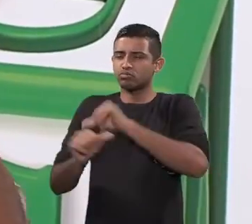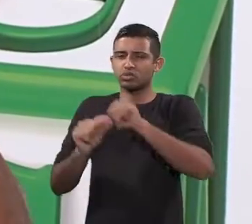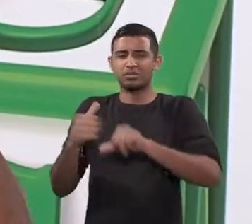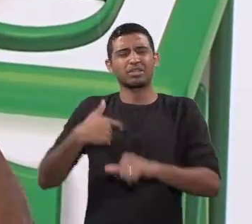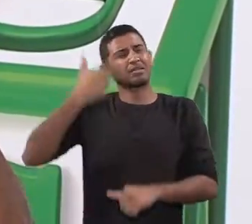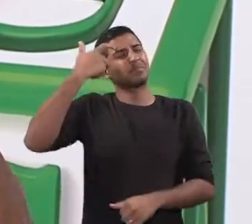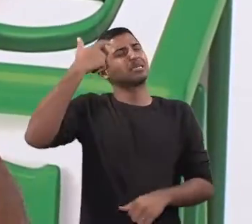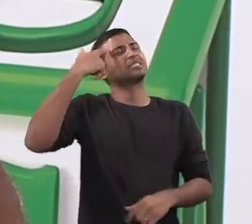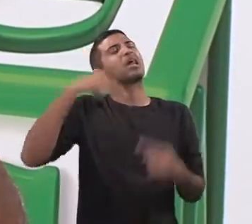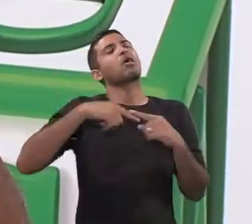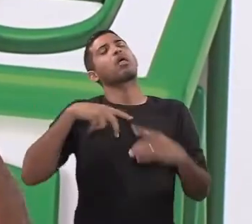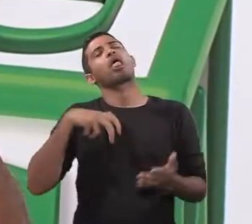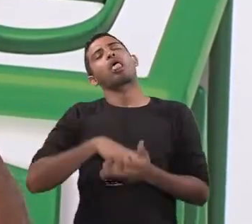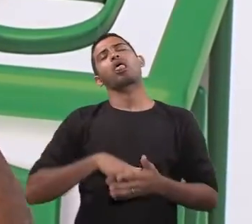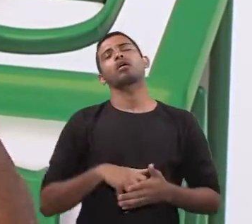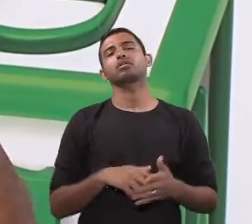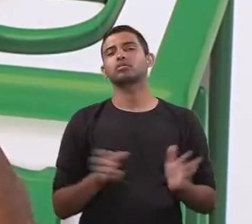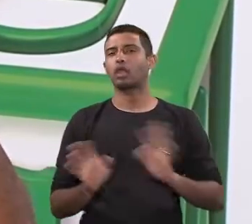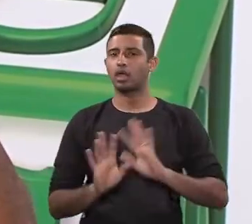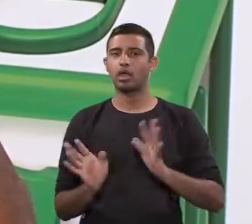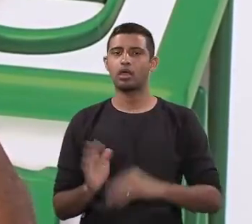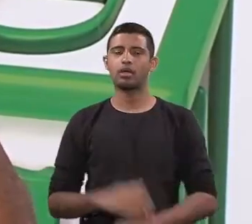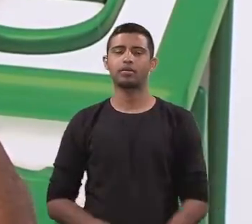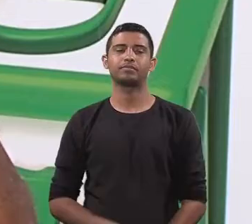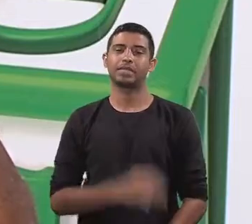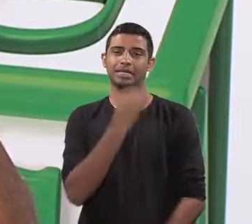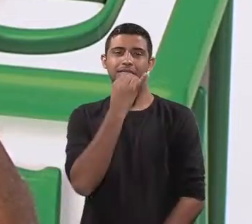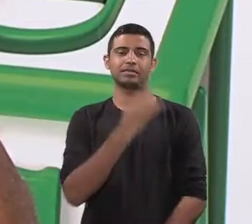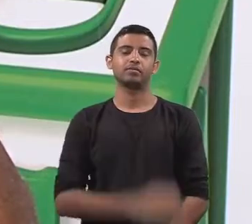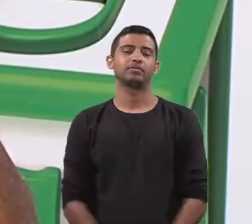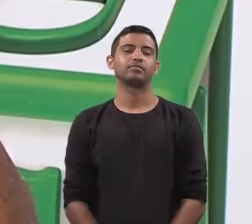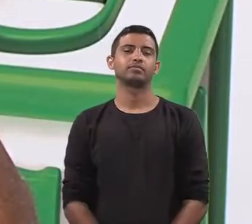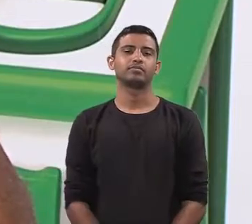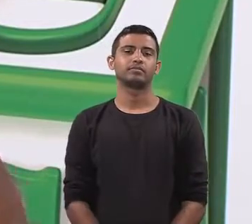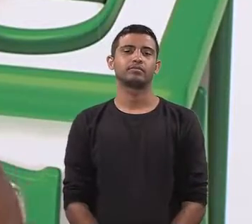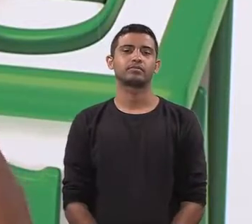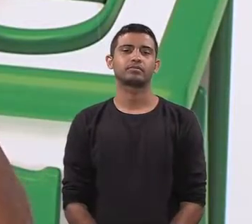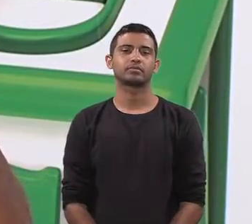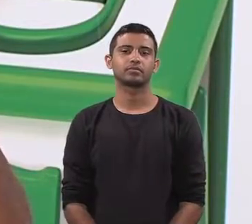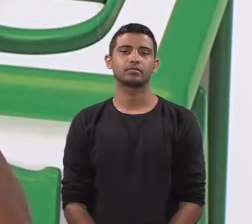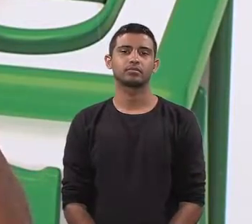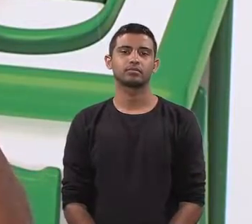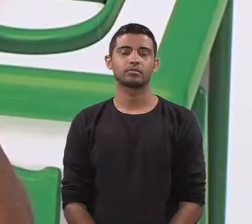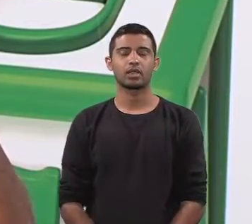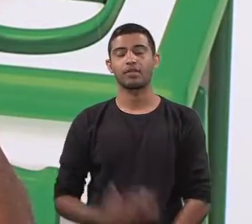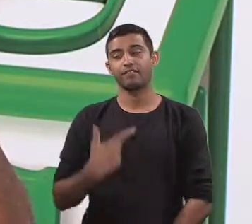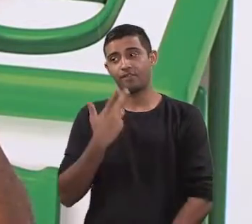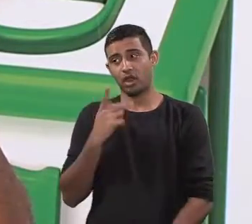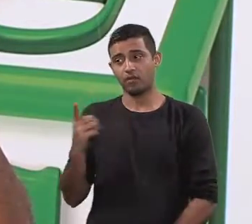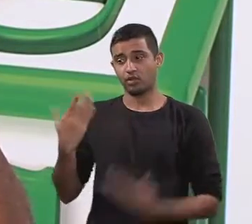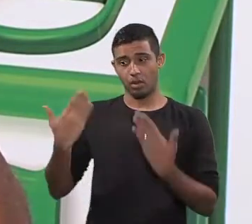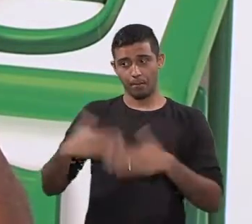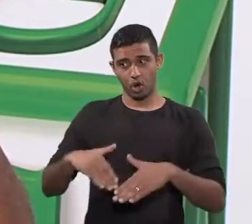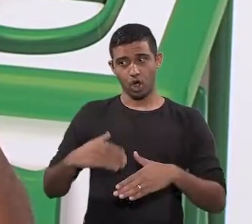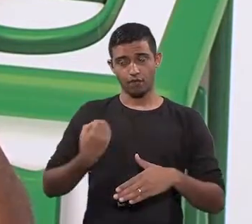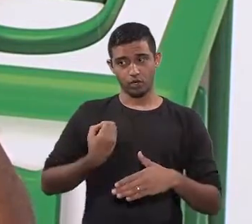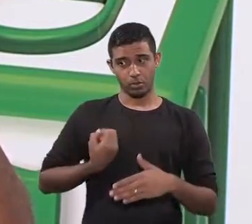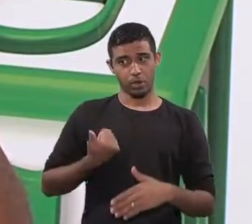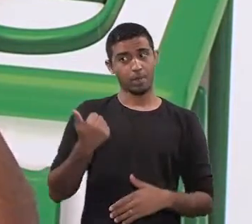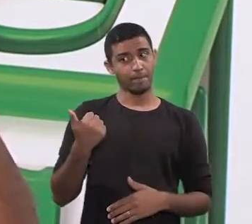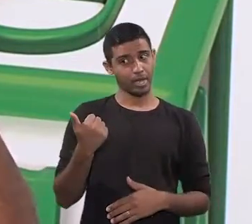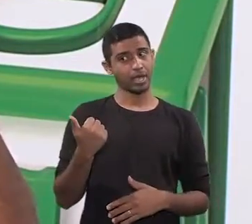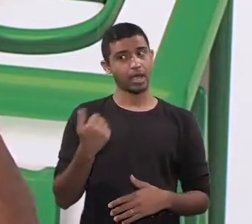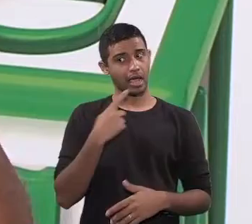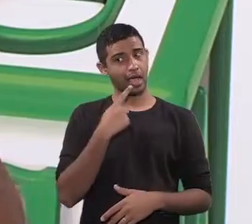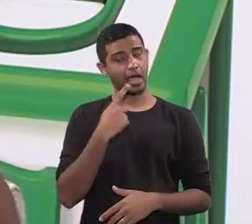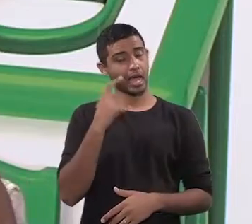lhe pareça um castigo. Então, por exemplo, você tem que ter uma nota, né,